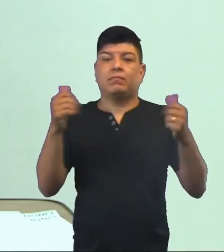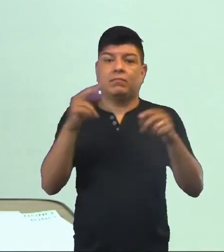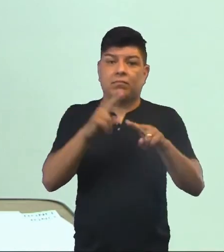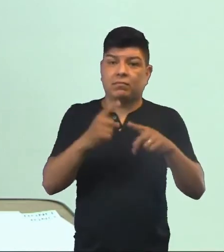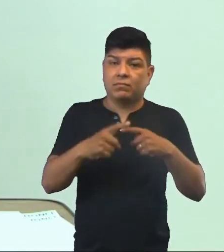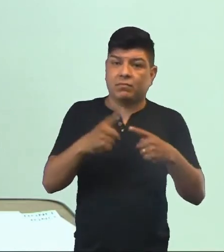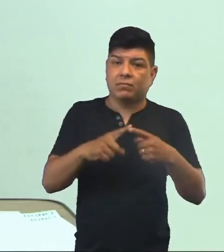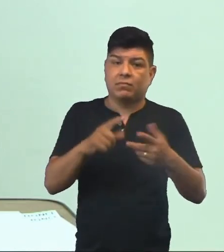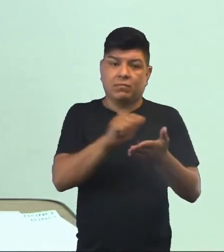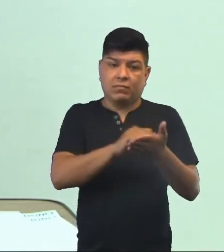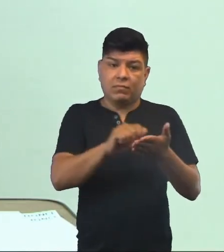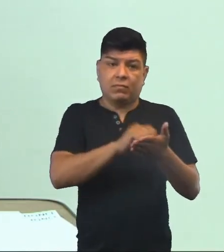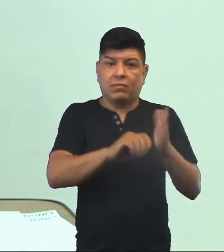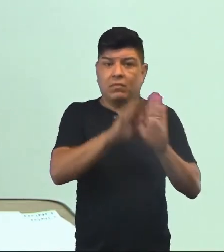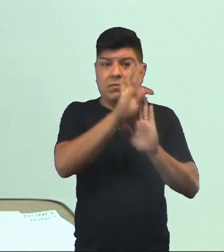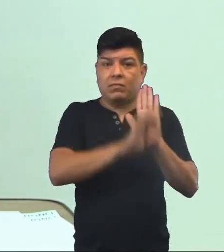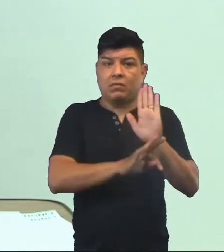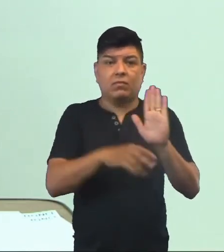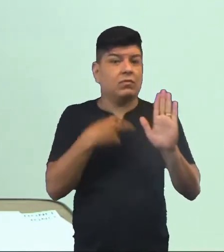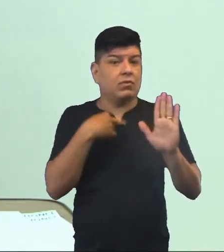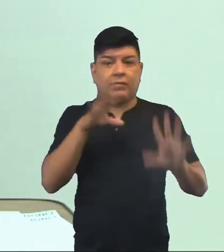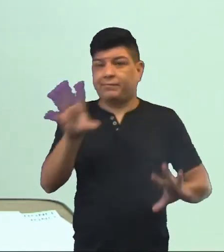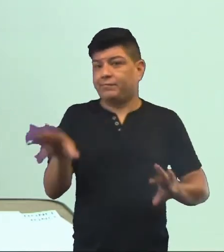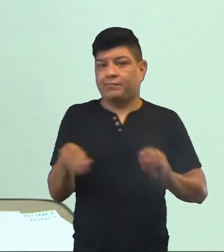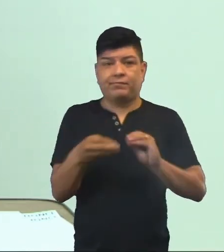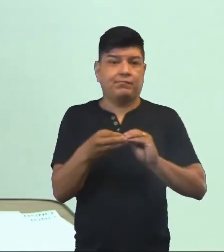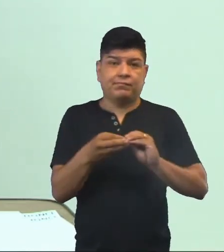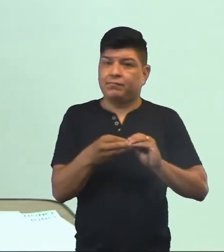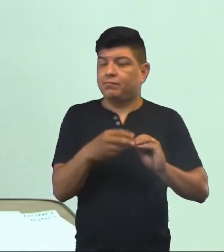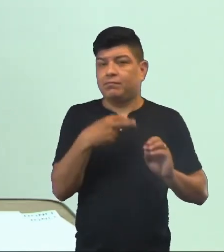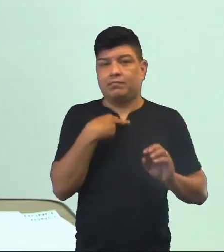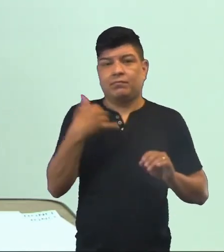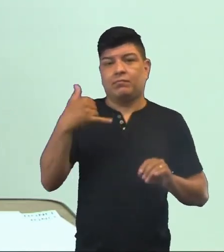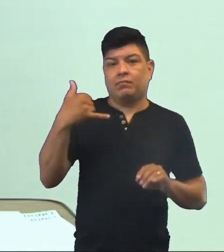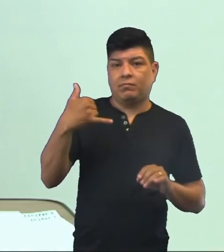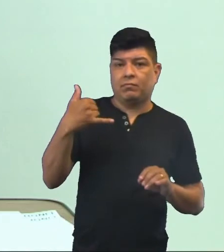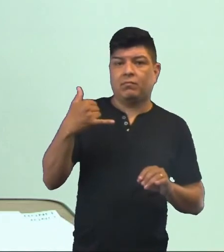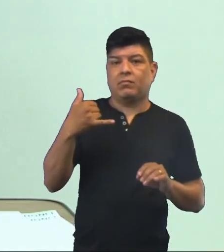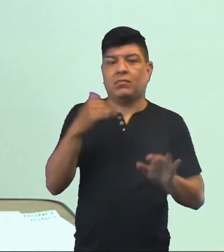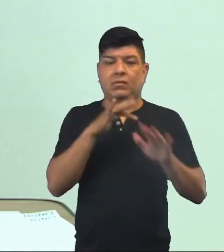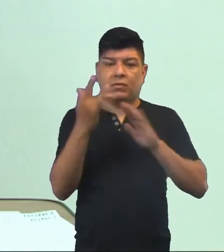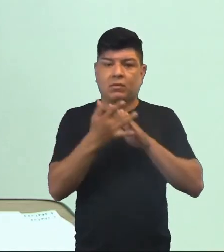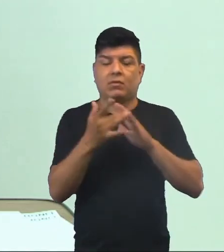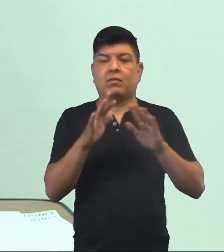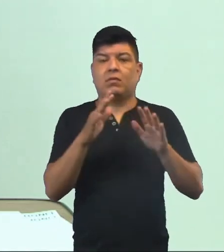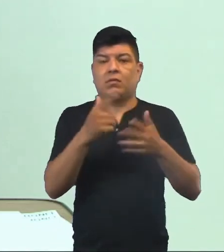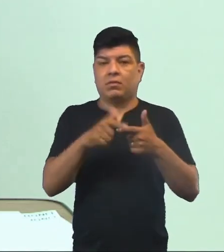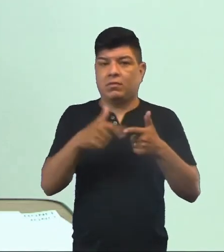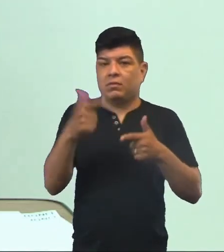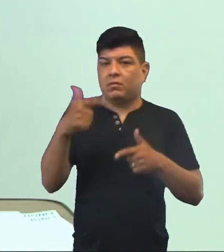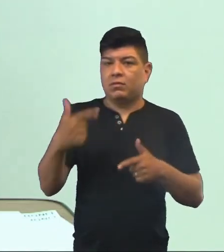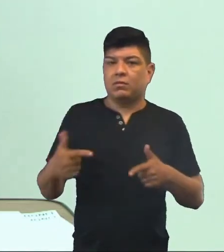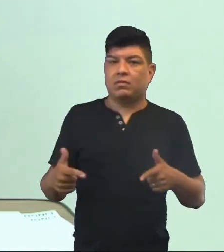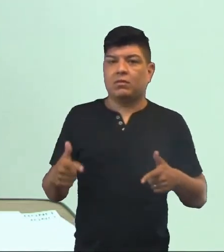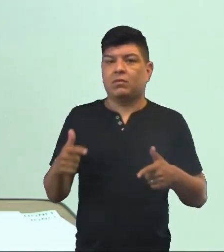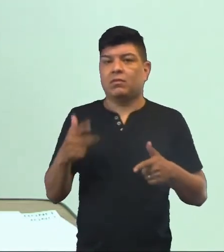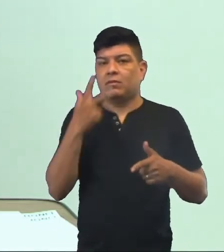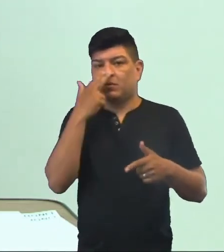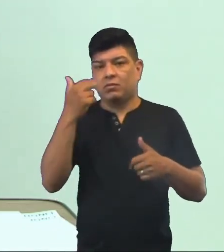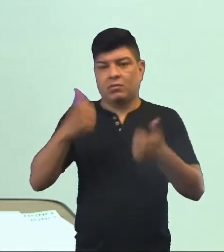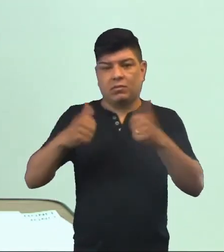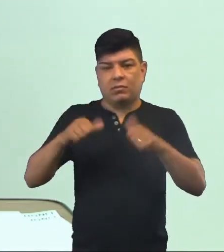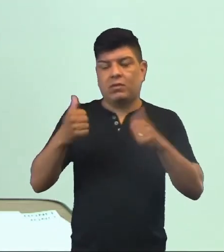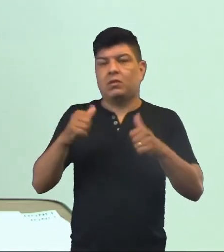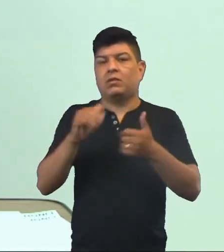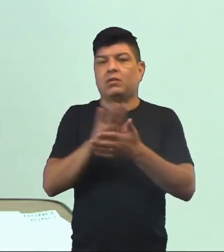Porque quando eu vou escrever um texto, eu não posso ficar abreviando, a não ser no celular, em redes sociais, que não tem problema nenhum, que eu não estou fazendo uma